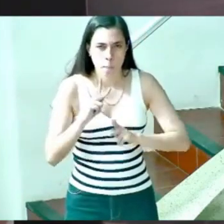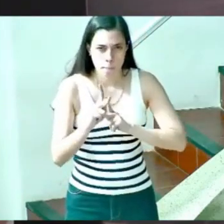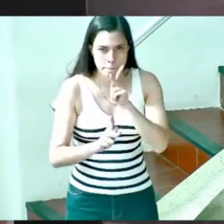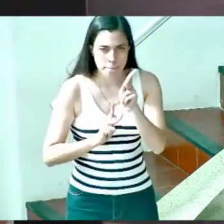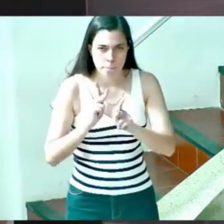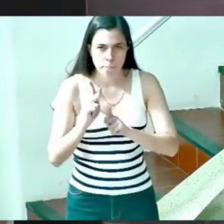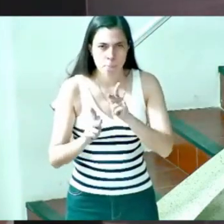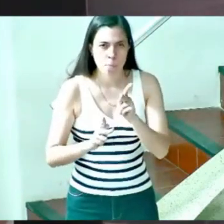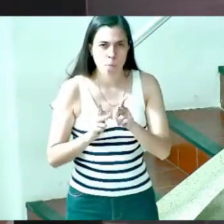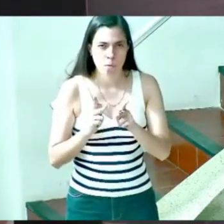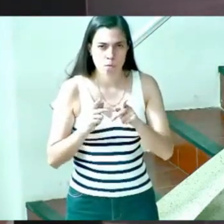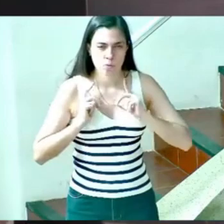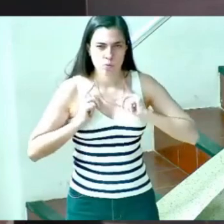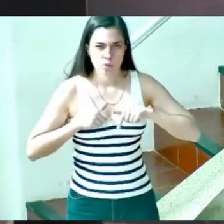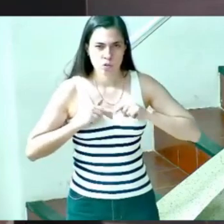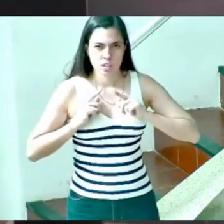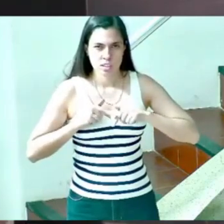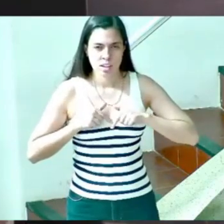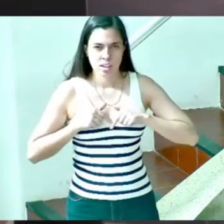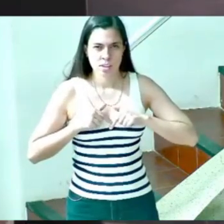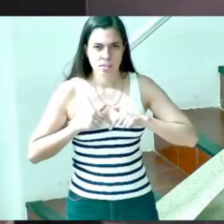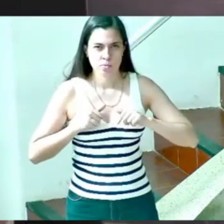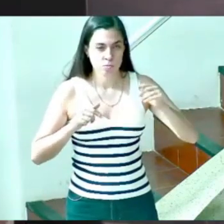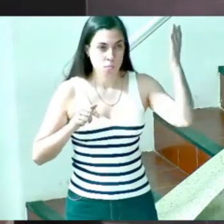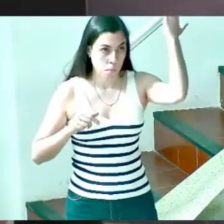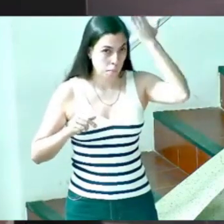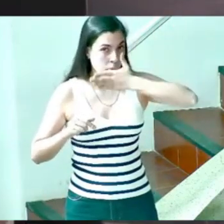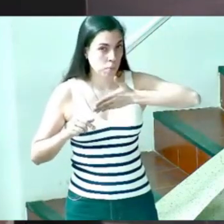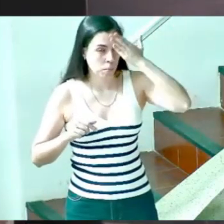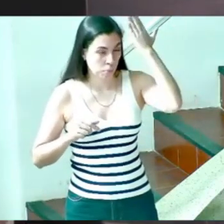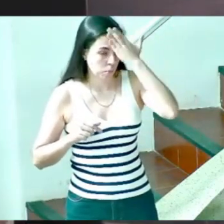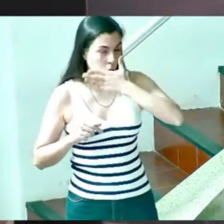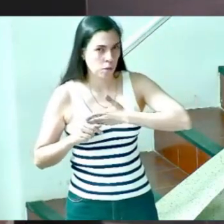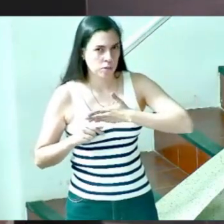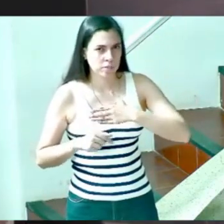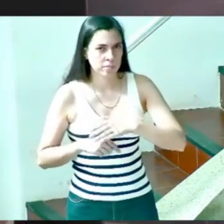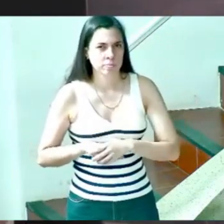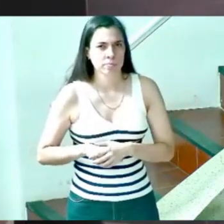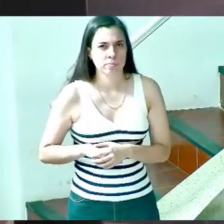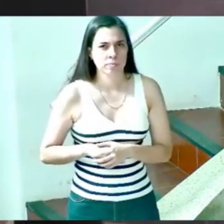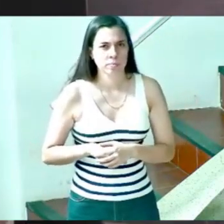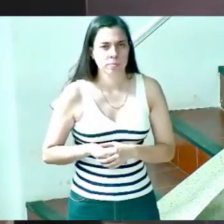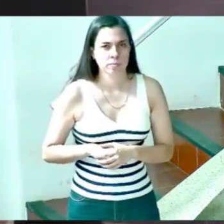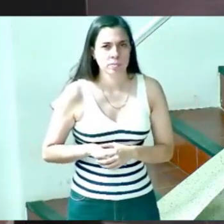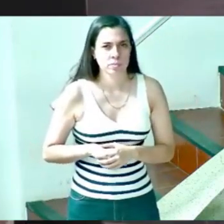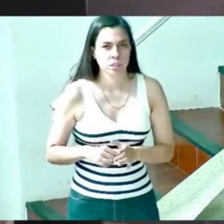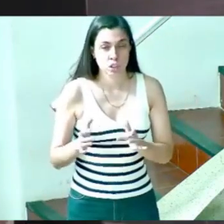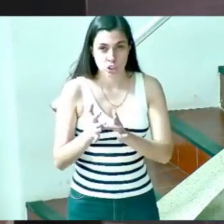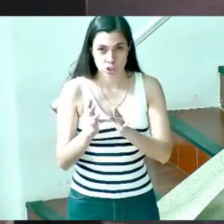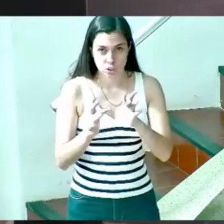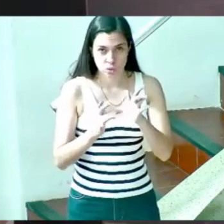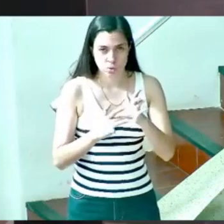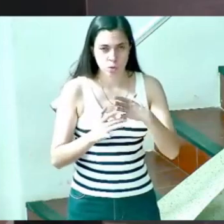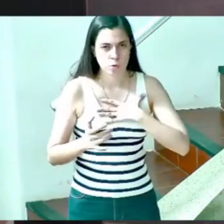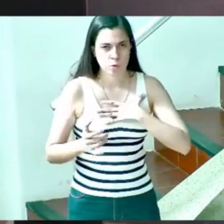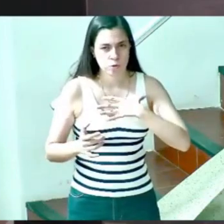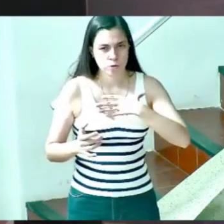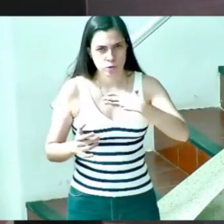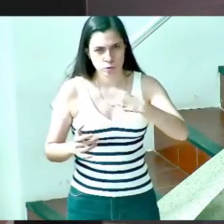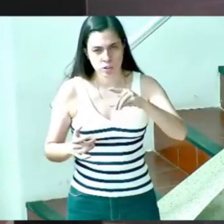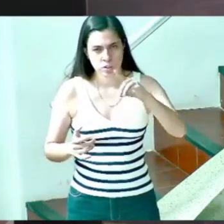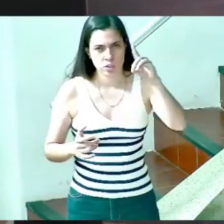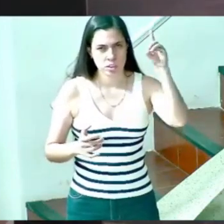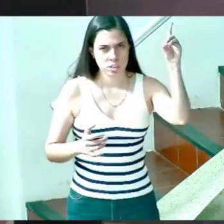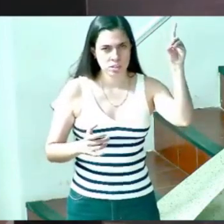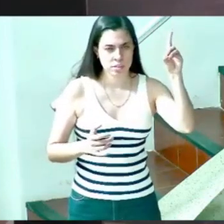está sendo testado no deserto. Mas o filho de Deus,